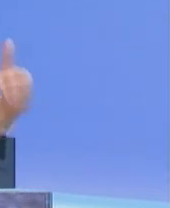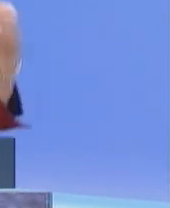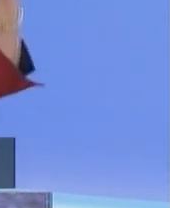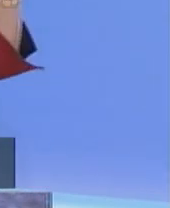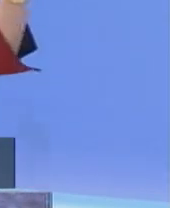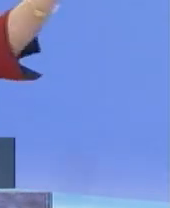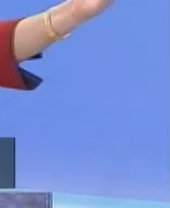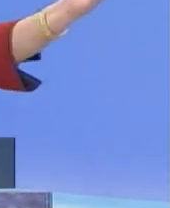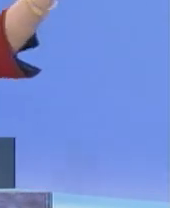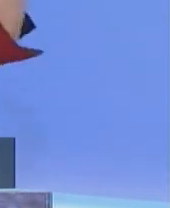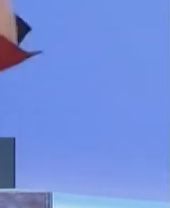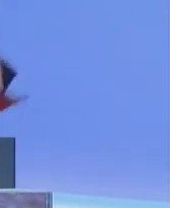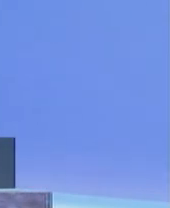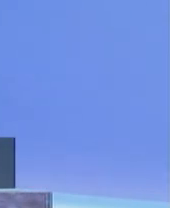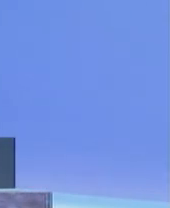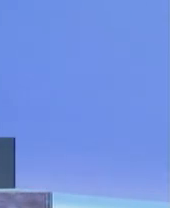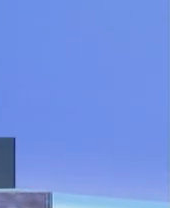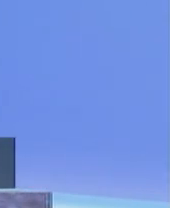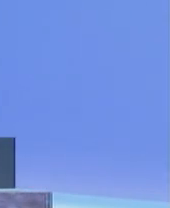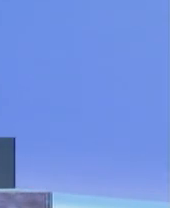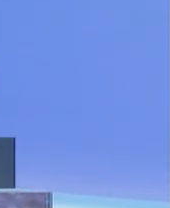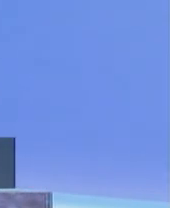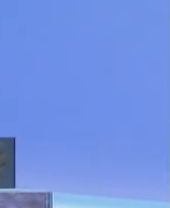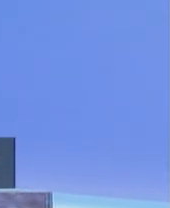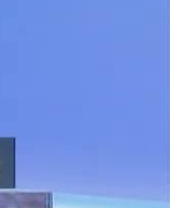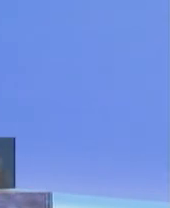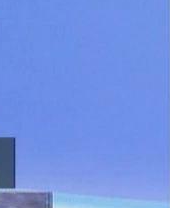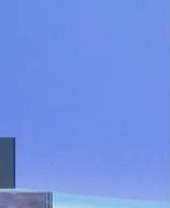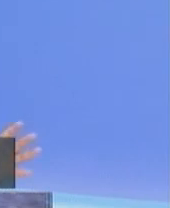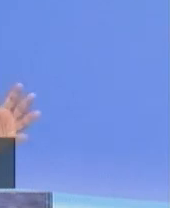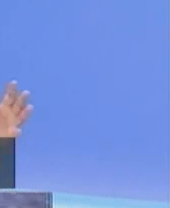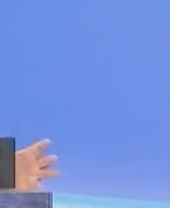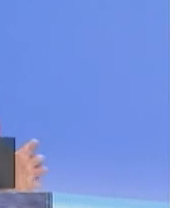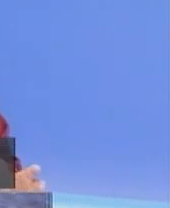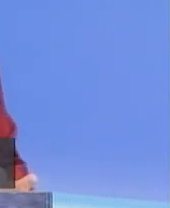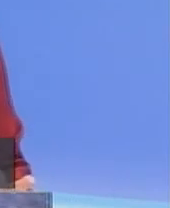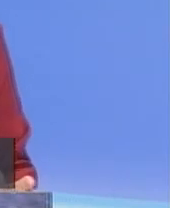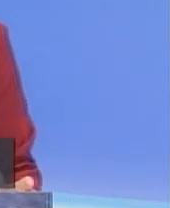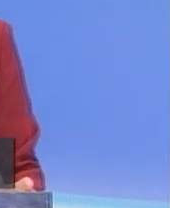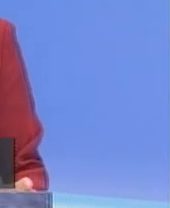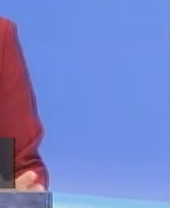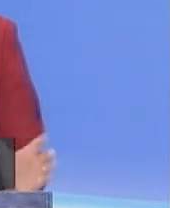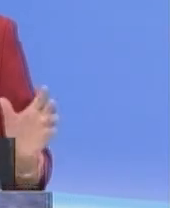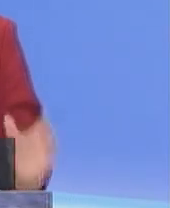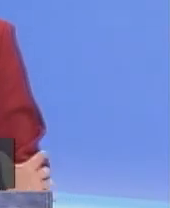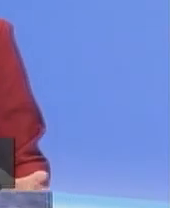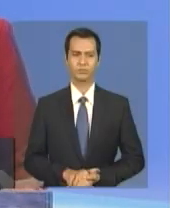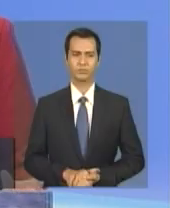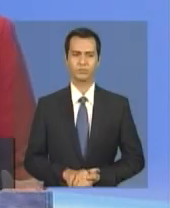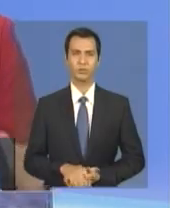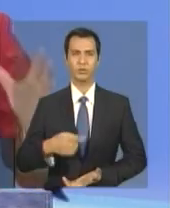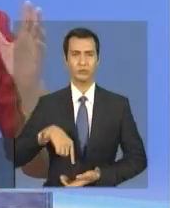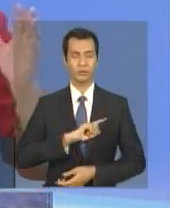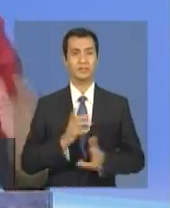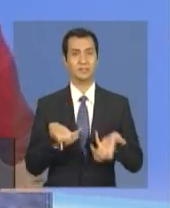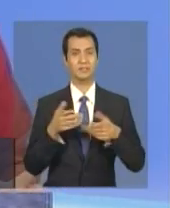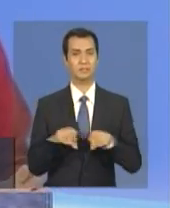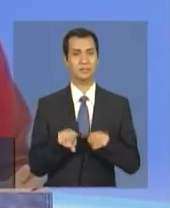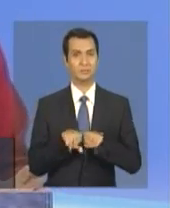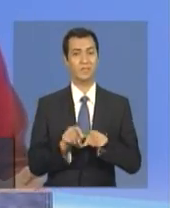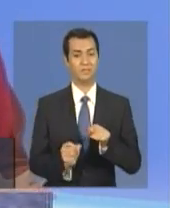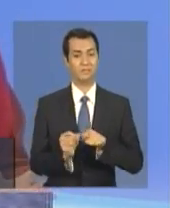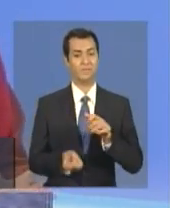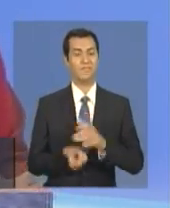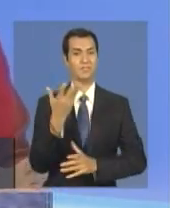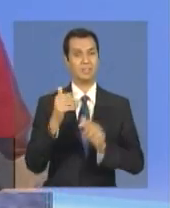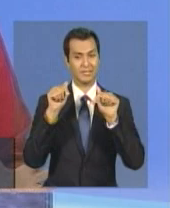nobres do exterior para aqui para o Brasil, nós pretendemos construir aqui um espaço em que a